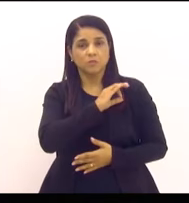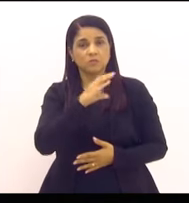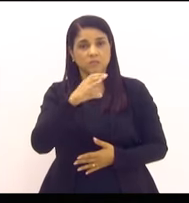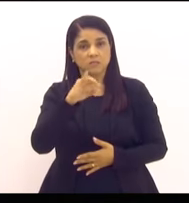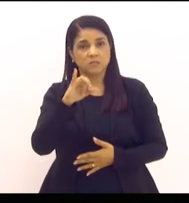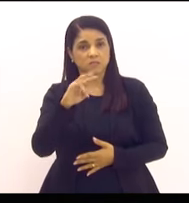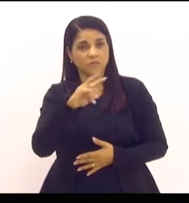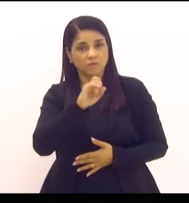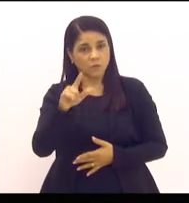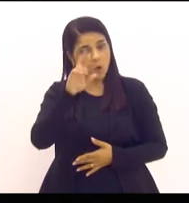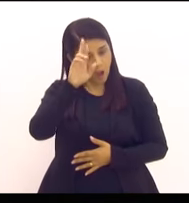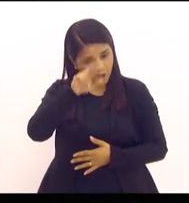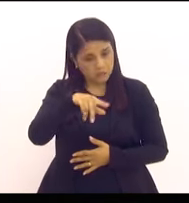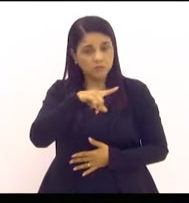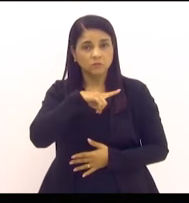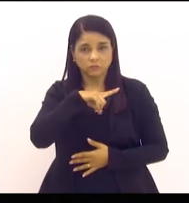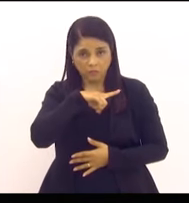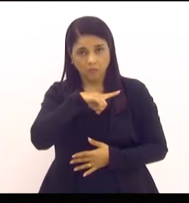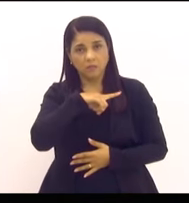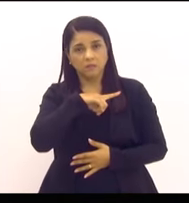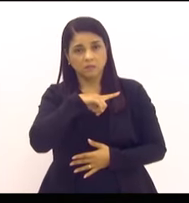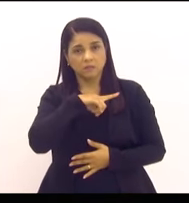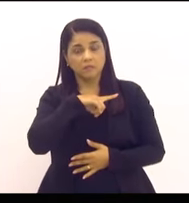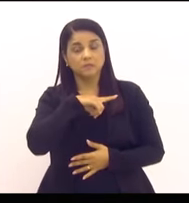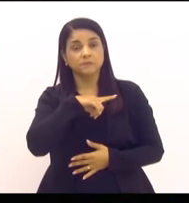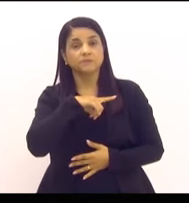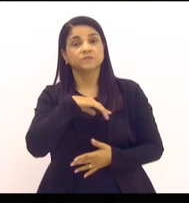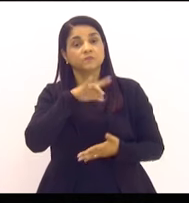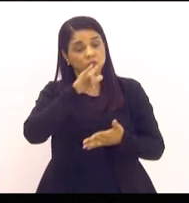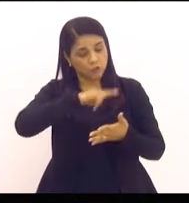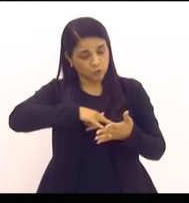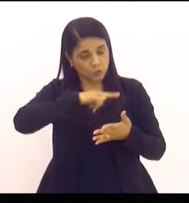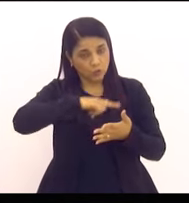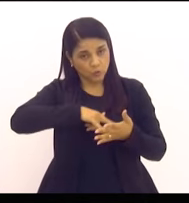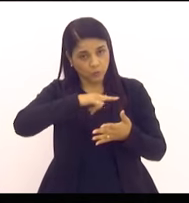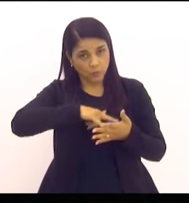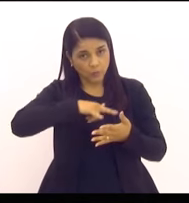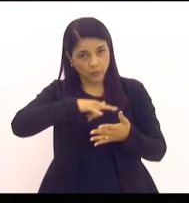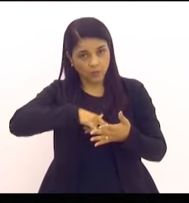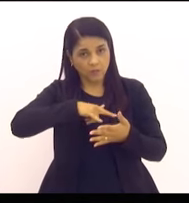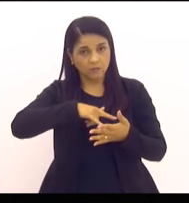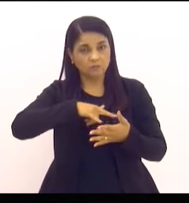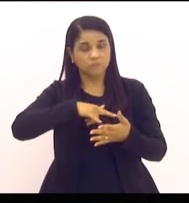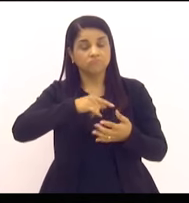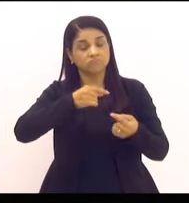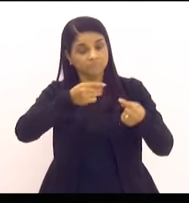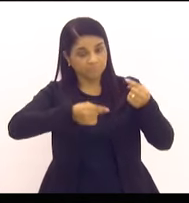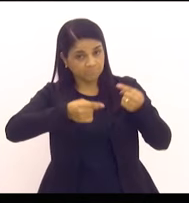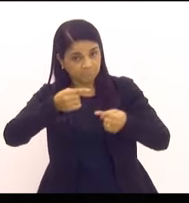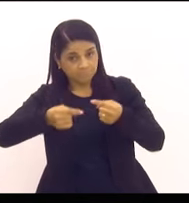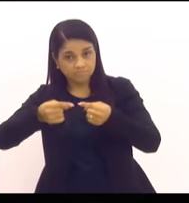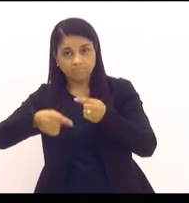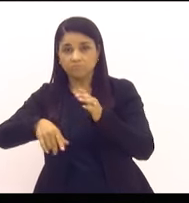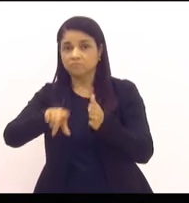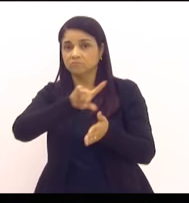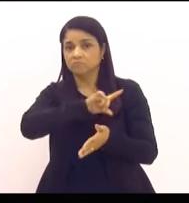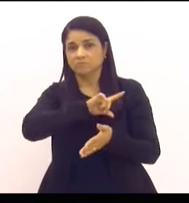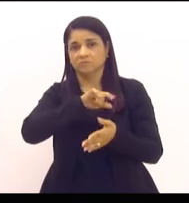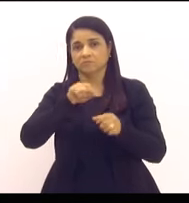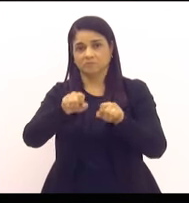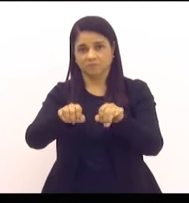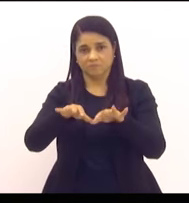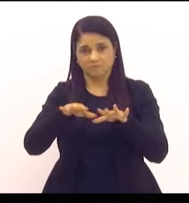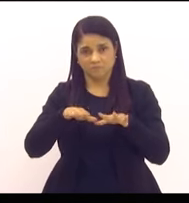razão quanto a isso. E essa certidão de nascimento, ela foi debatida nessa casa,